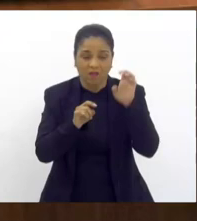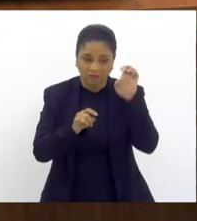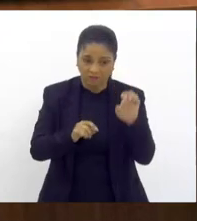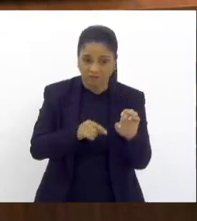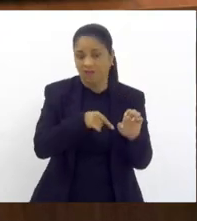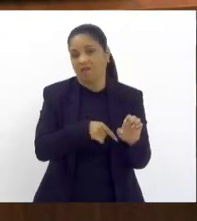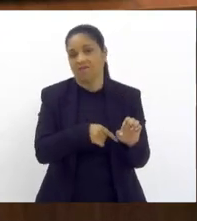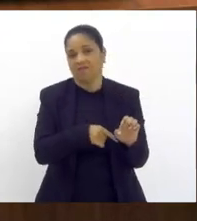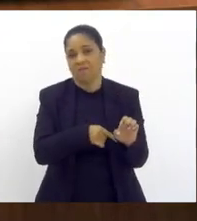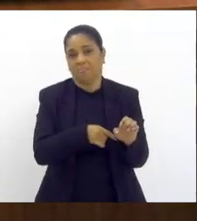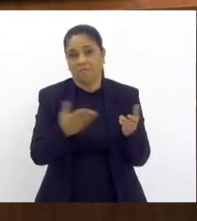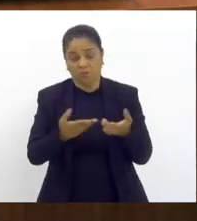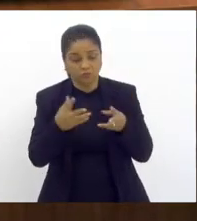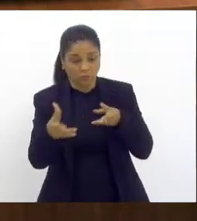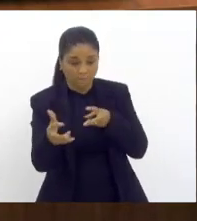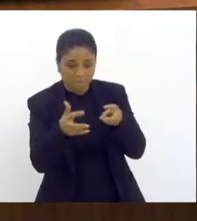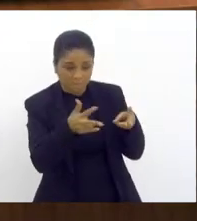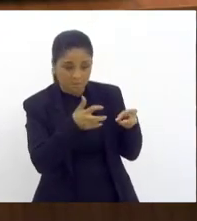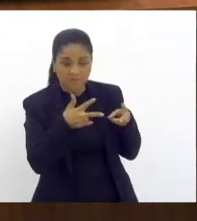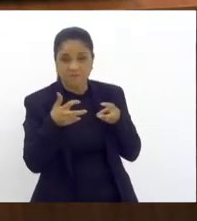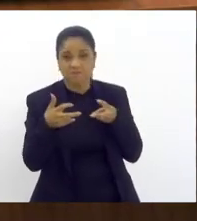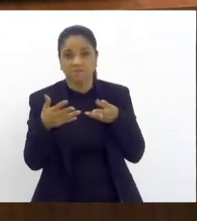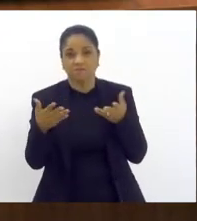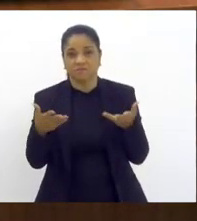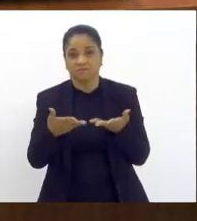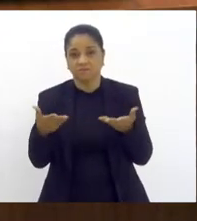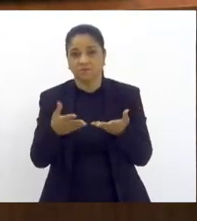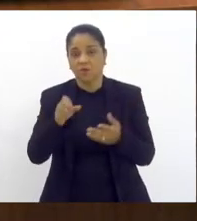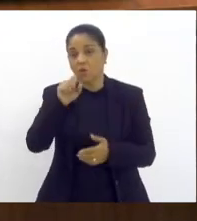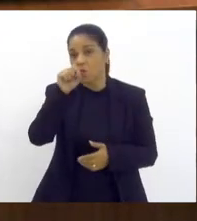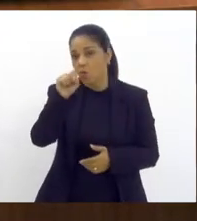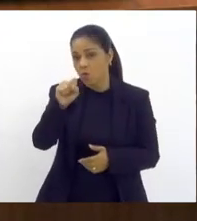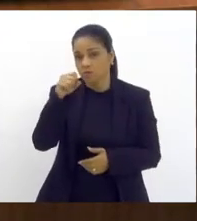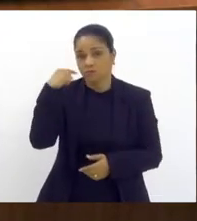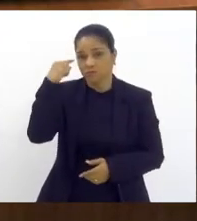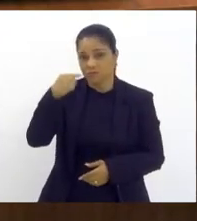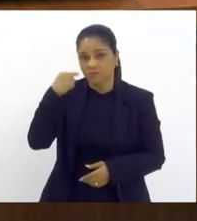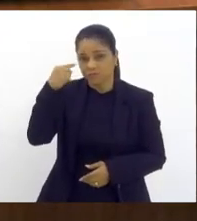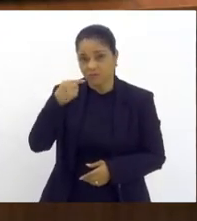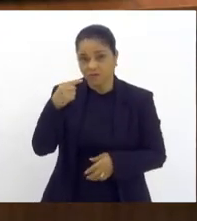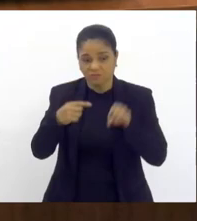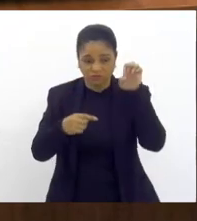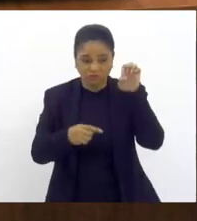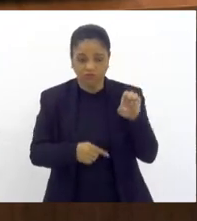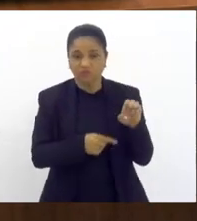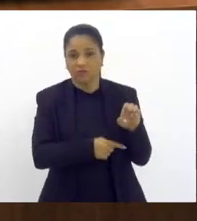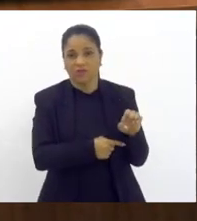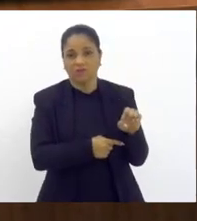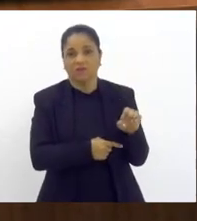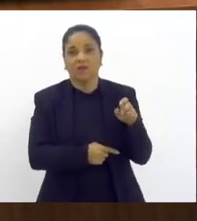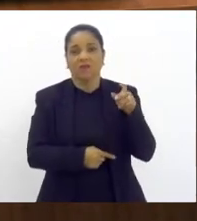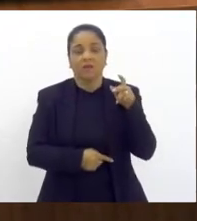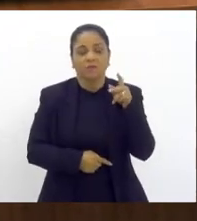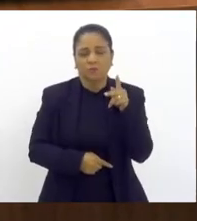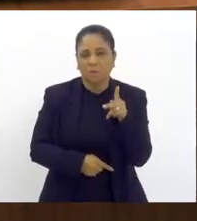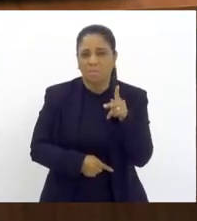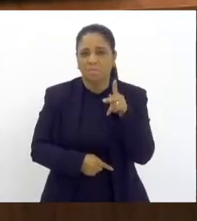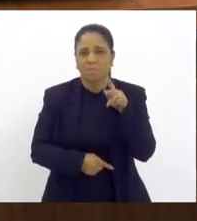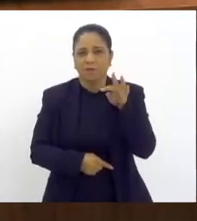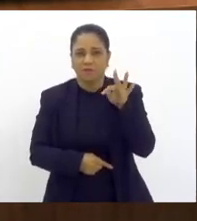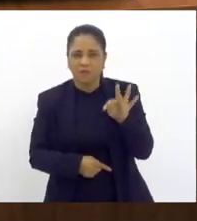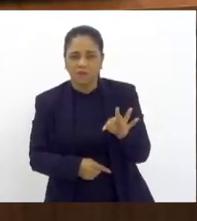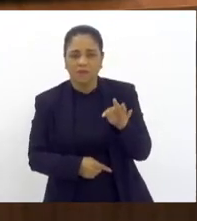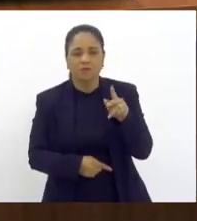aqui hoje pelo menos uma gama de, no mínimo, 8 deputados da esquerda. Tem deputados do PT, do PCdoB,